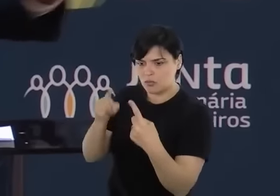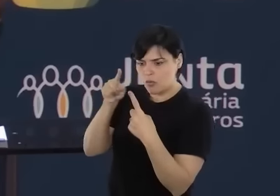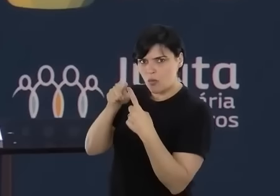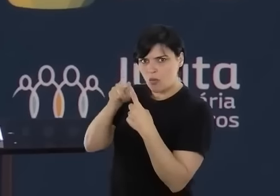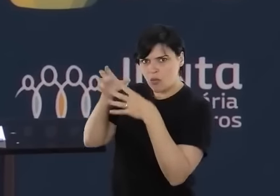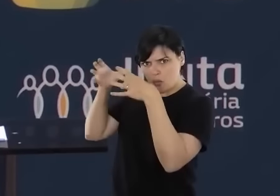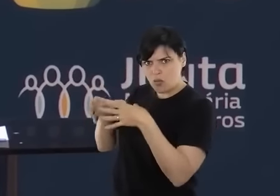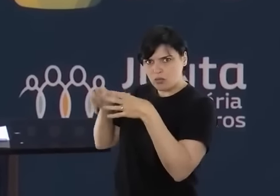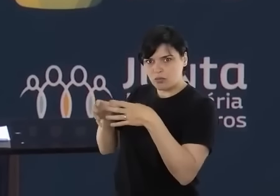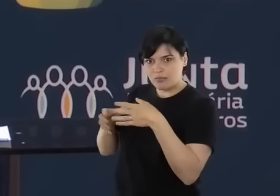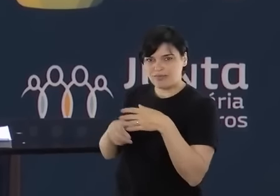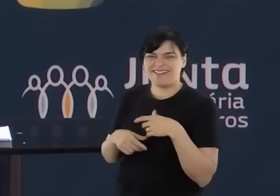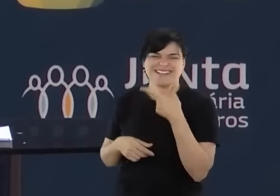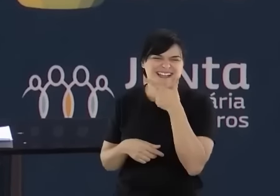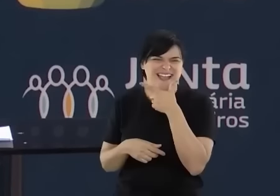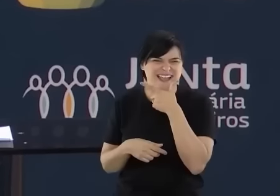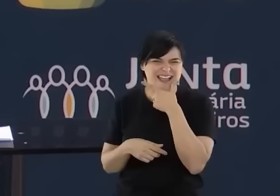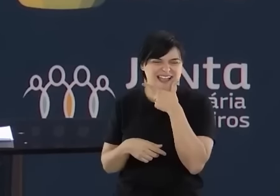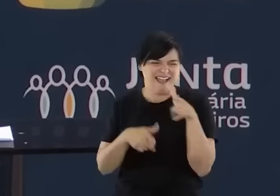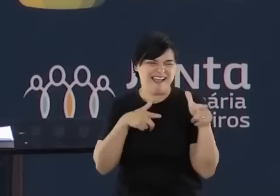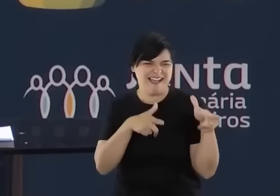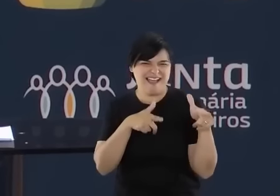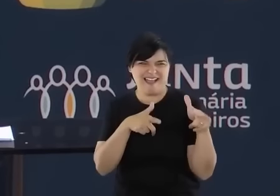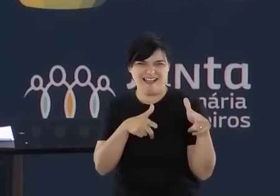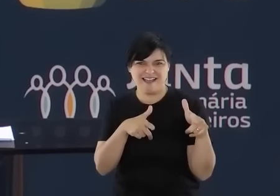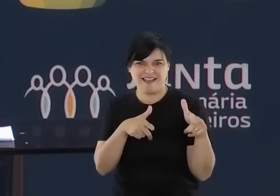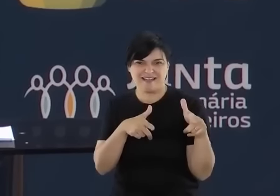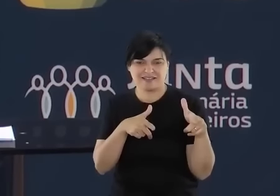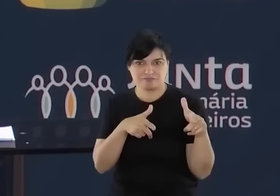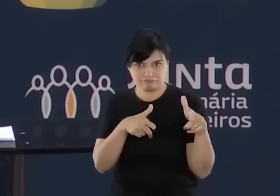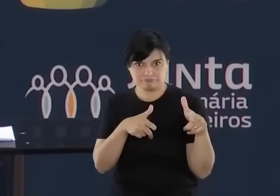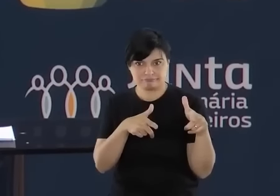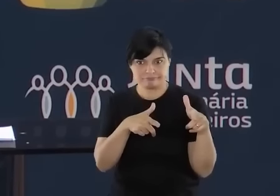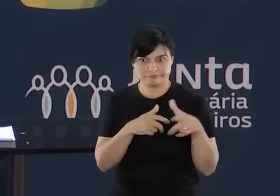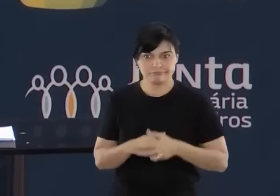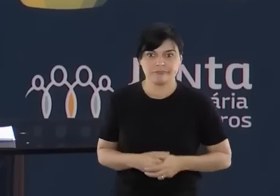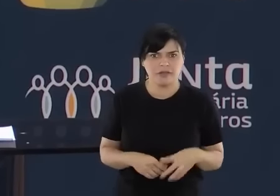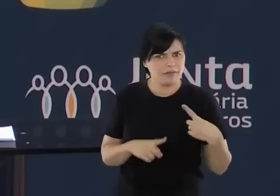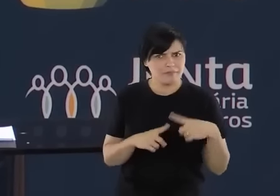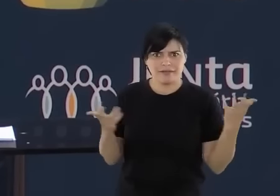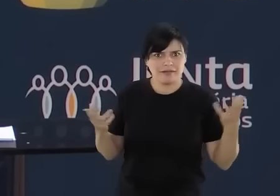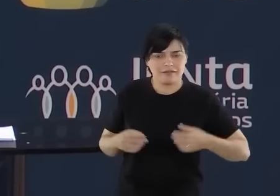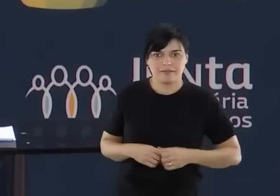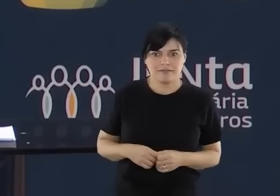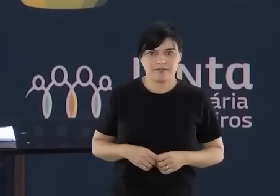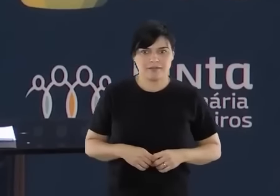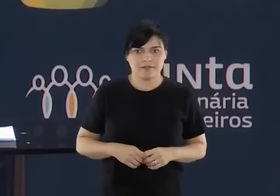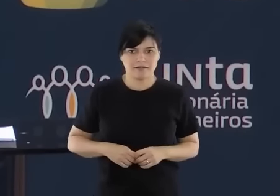por que escarneceram Porque os gregos vocês muito bem sabem subscreviam o